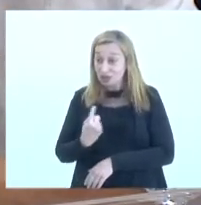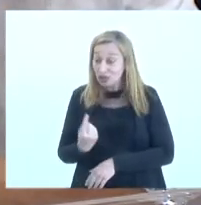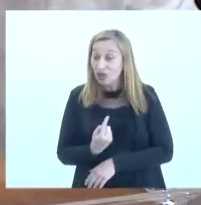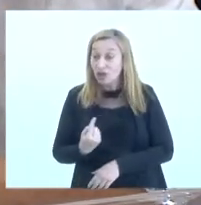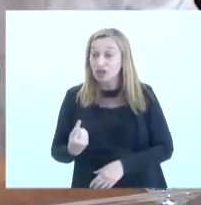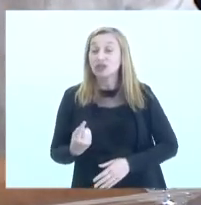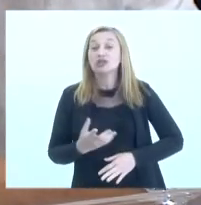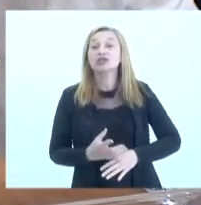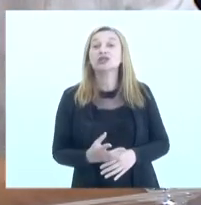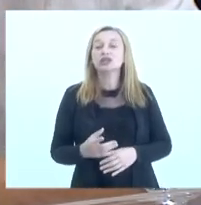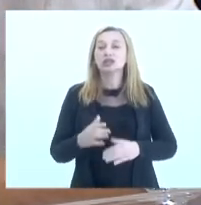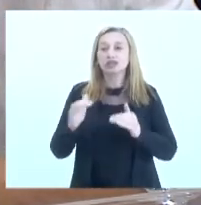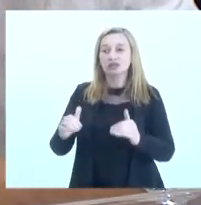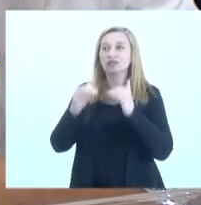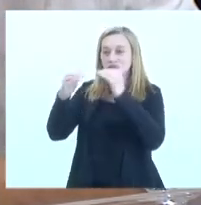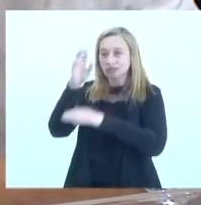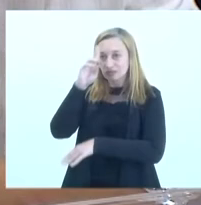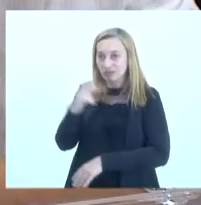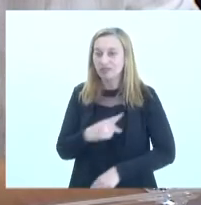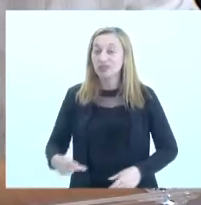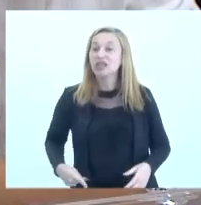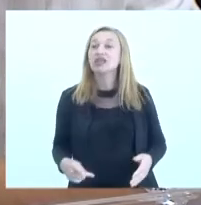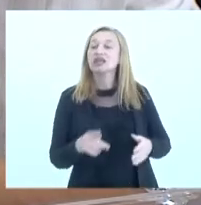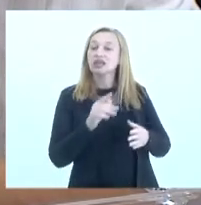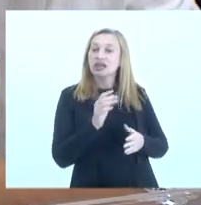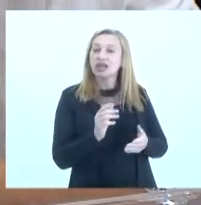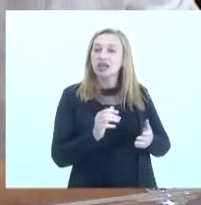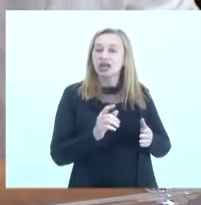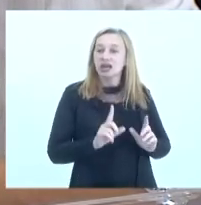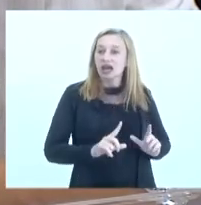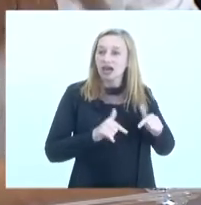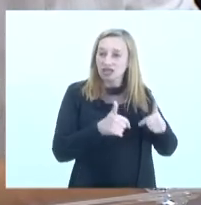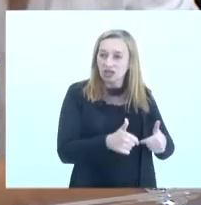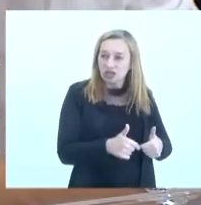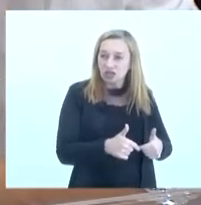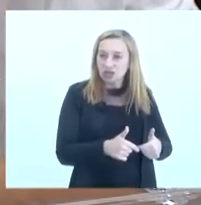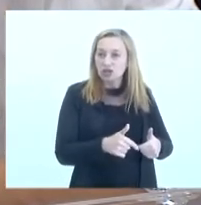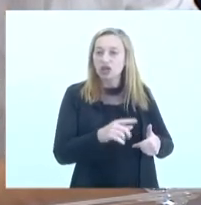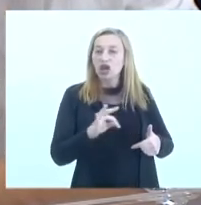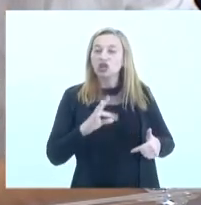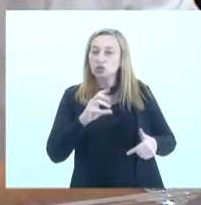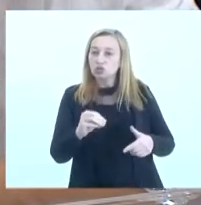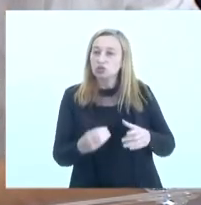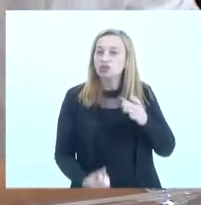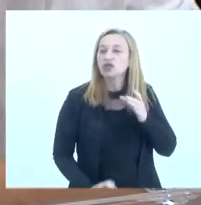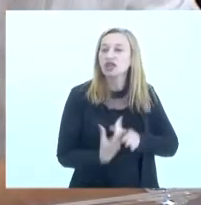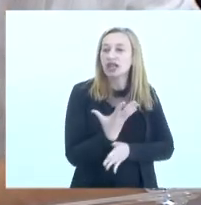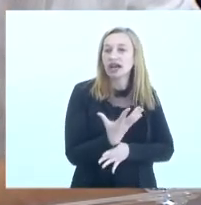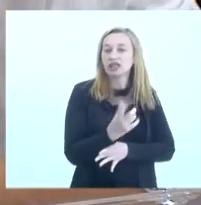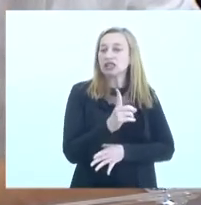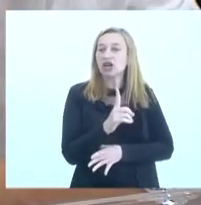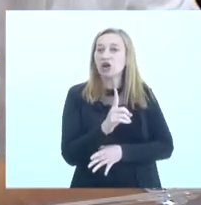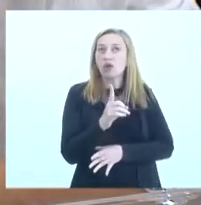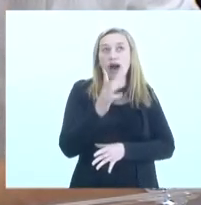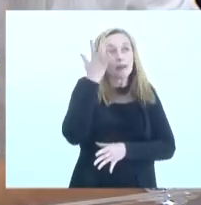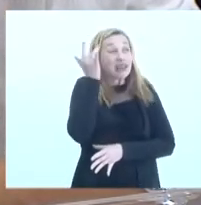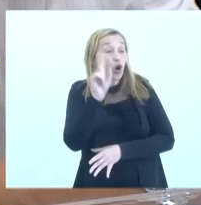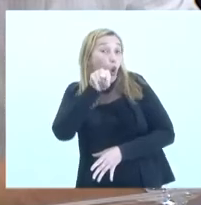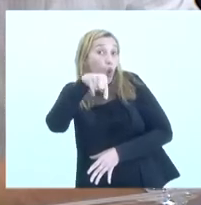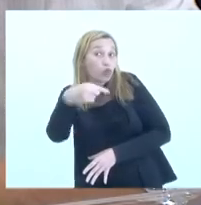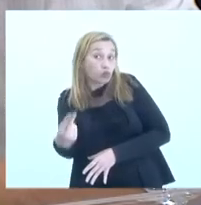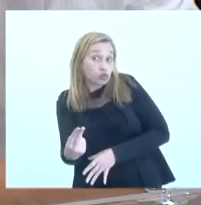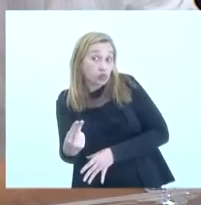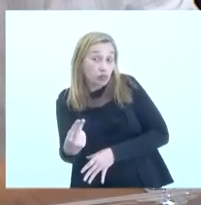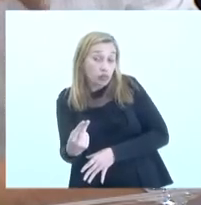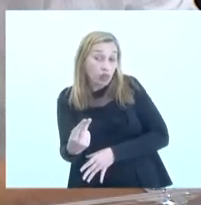principalmente de Vossa Excelência, que seja aplicado esses recursos naquilo que foi criado. Não é amanhã ou depois a